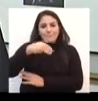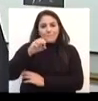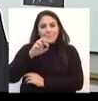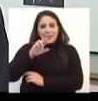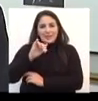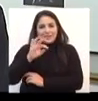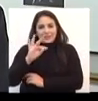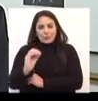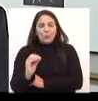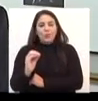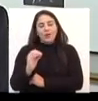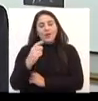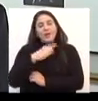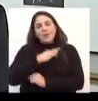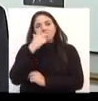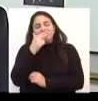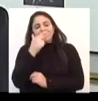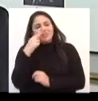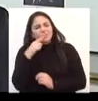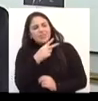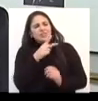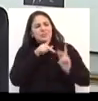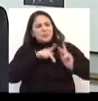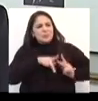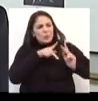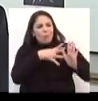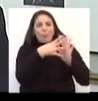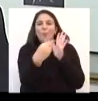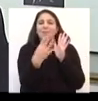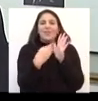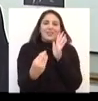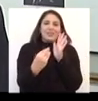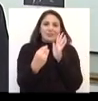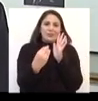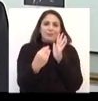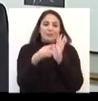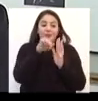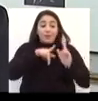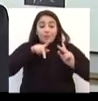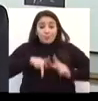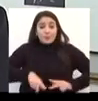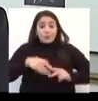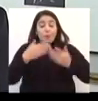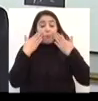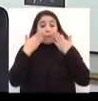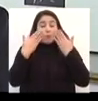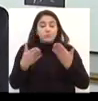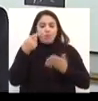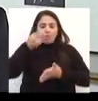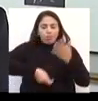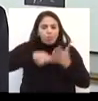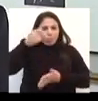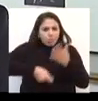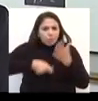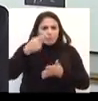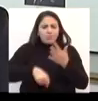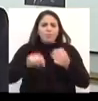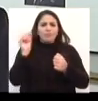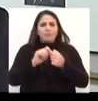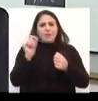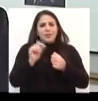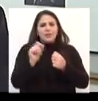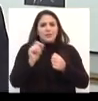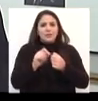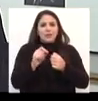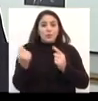muito nessas pessoas que foram as pessoas que mostraram que toda luta que for